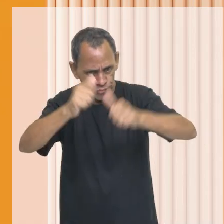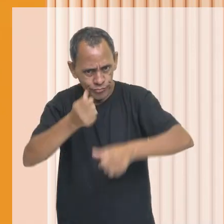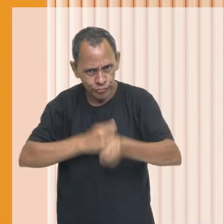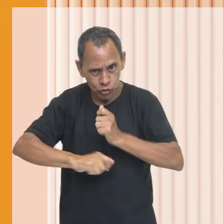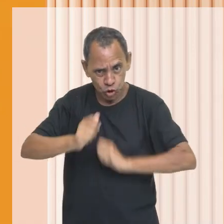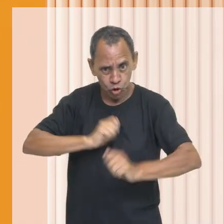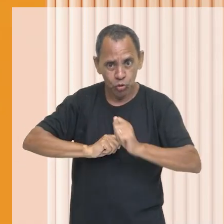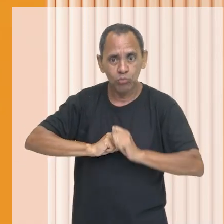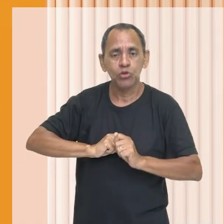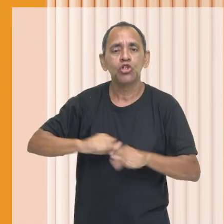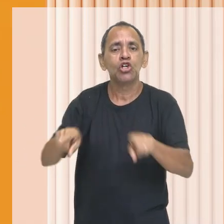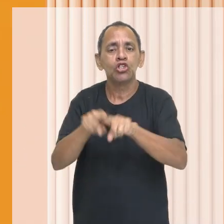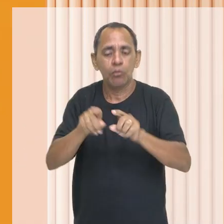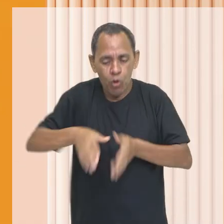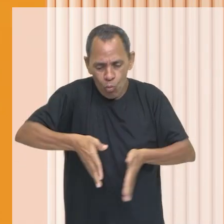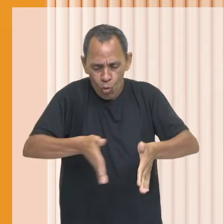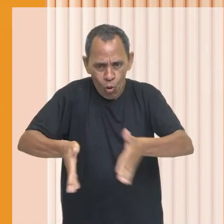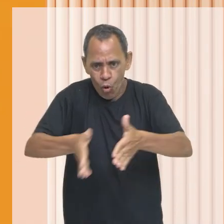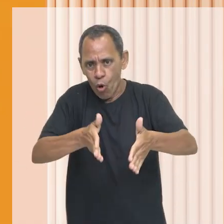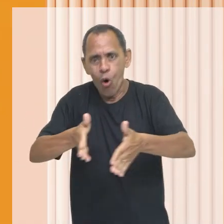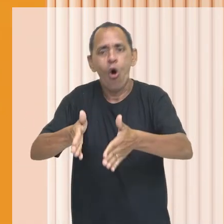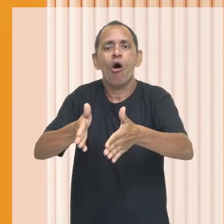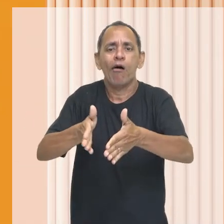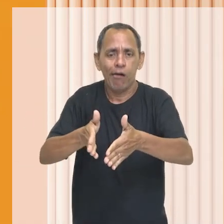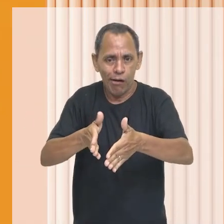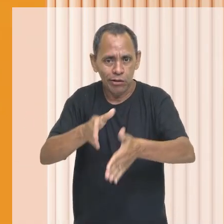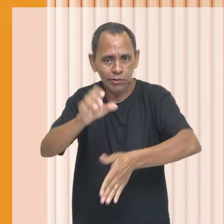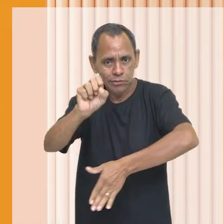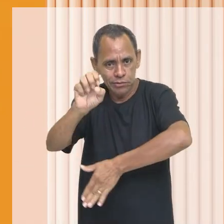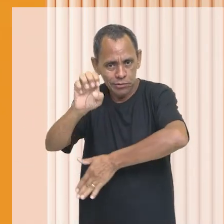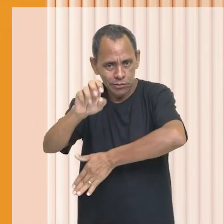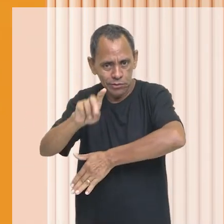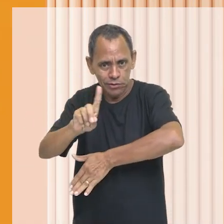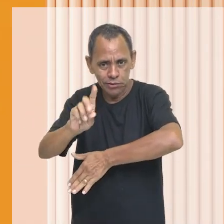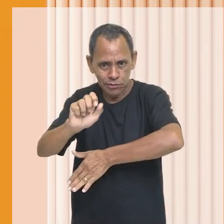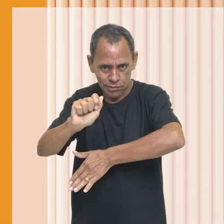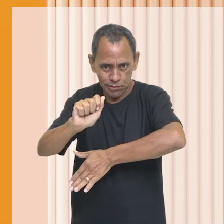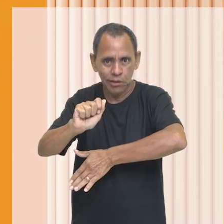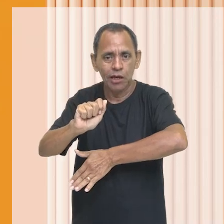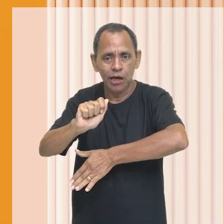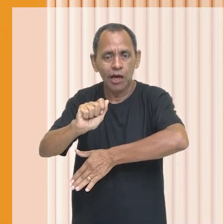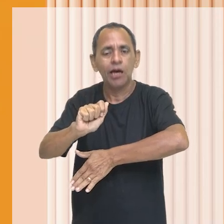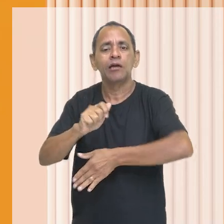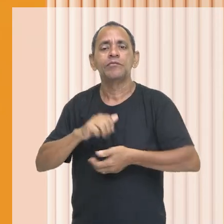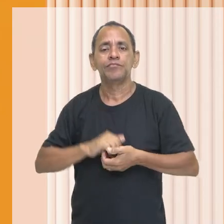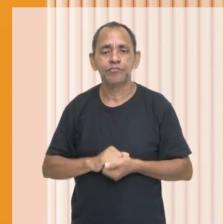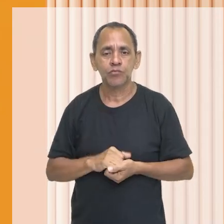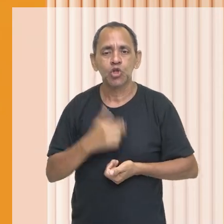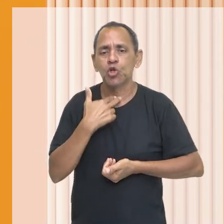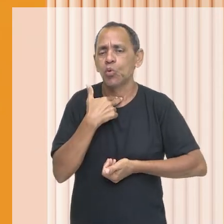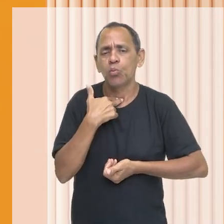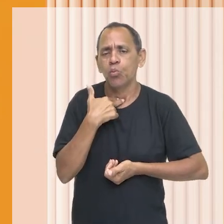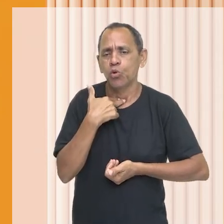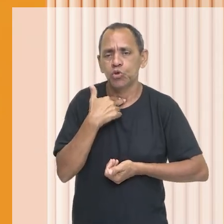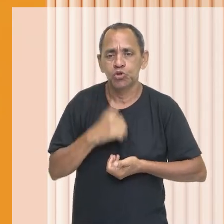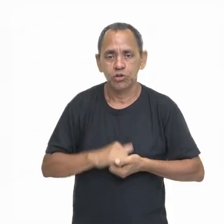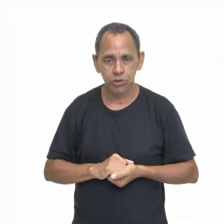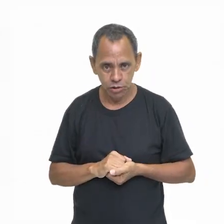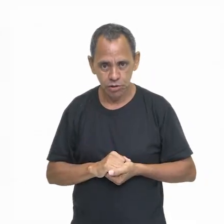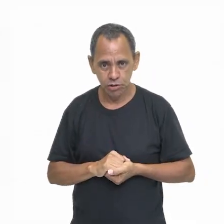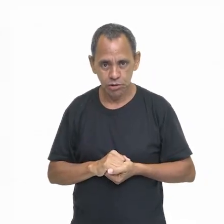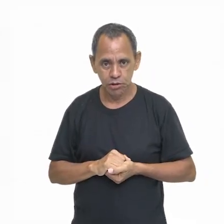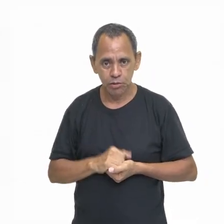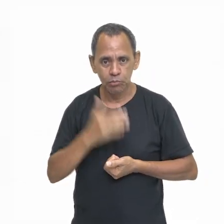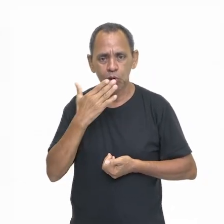economia e da Rota da Seda, nós não podemos deixar de verificar a sociedade na China antiga.